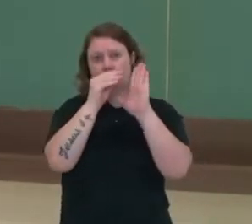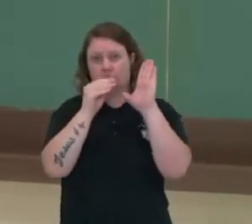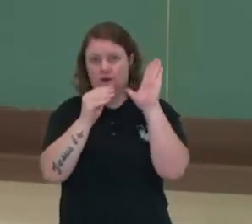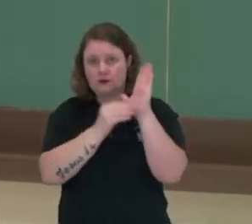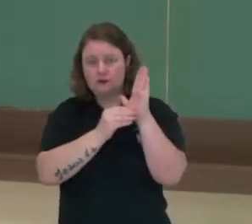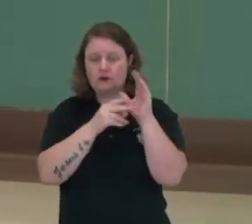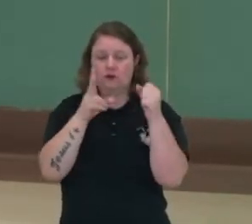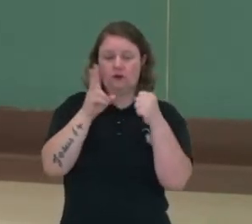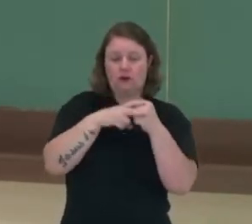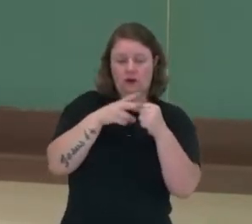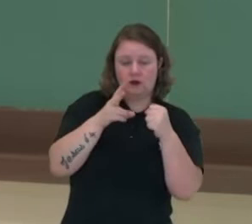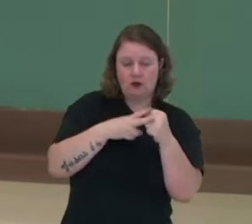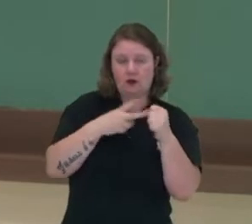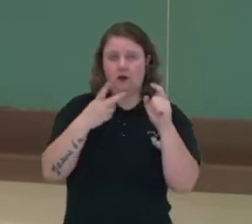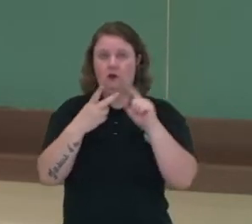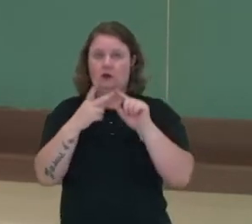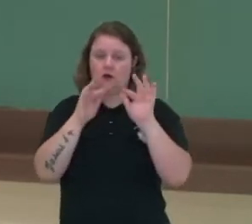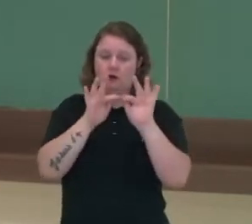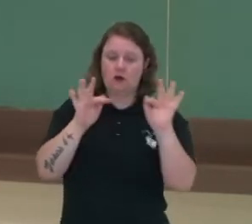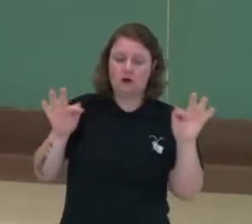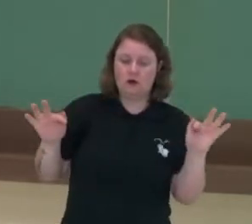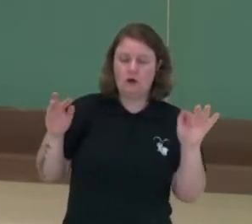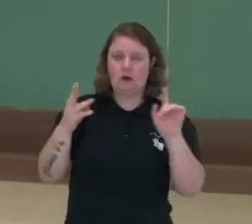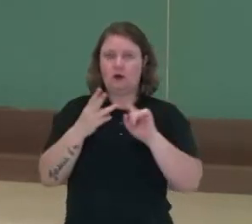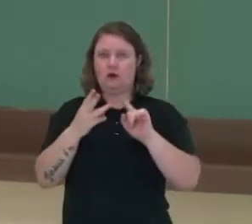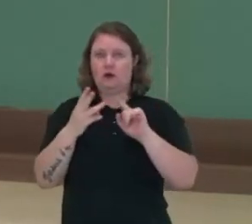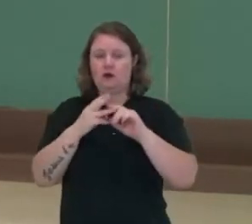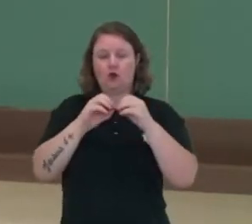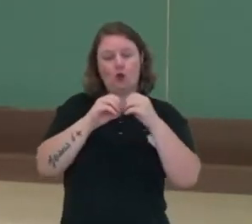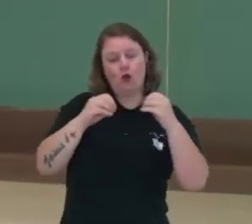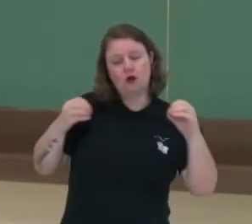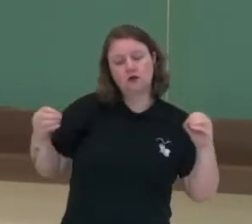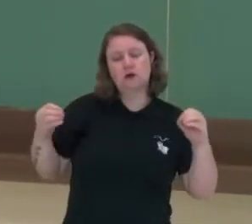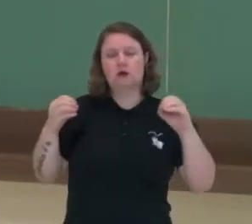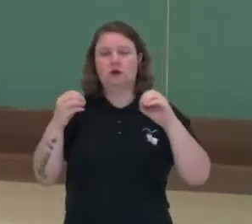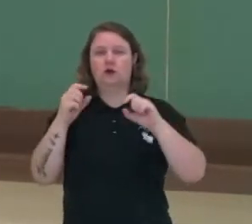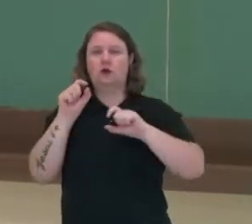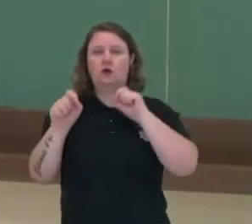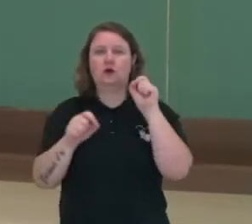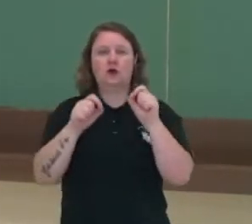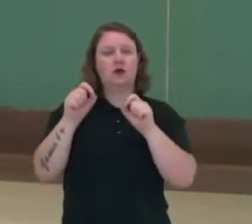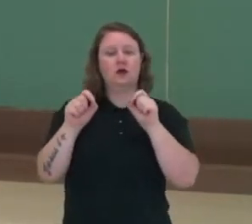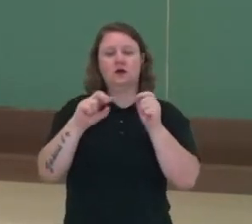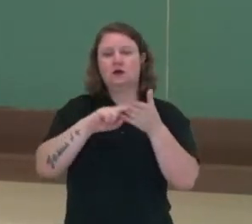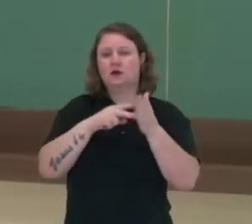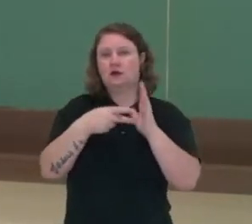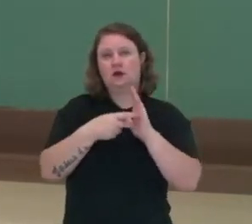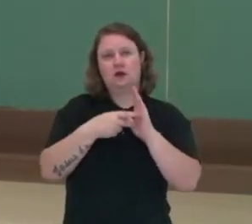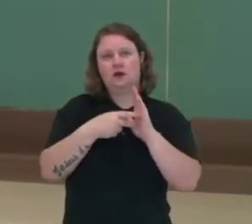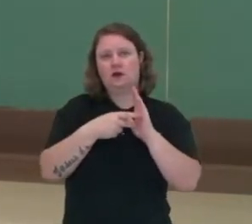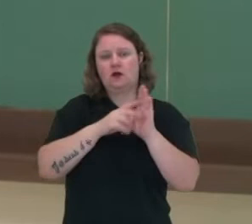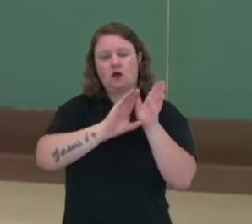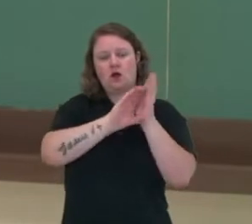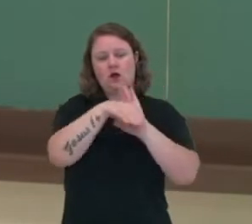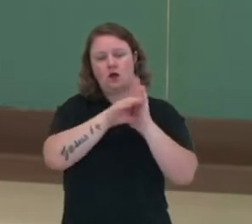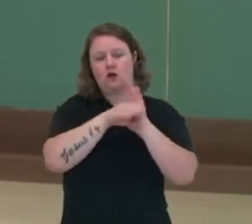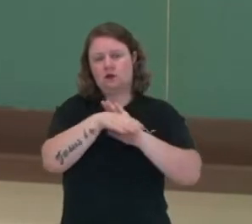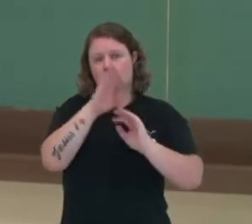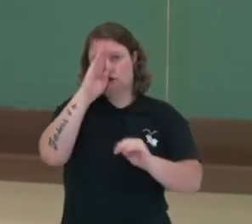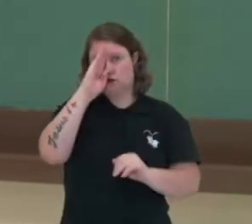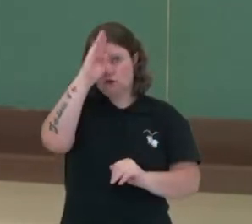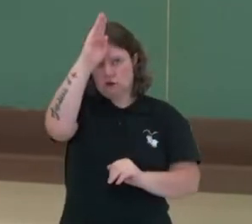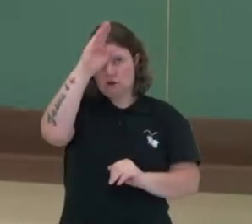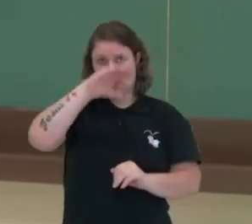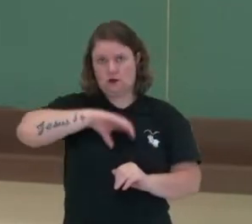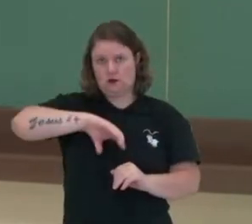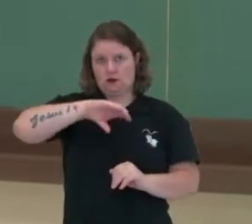questão da oração, a questão da frase nominal, o que é período, o que é oração, todos esses conceitos são essenciais, tá bom?